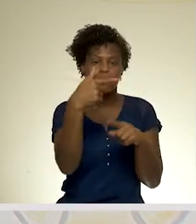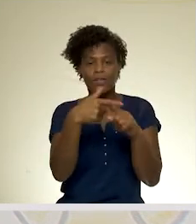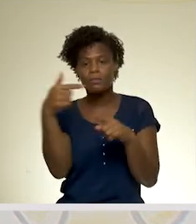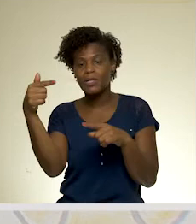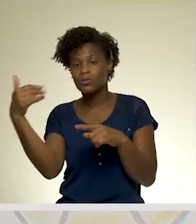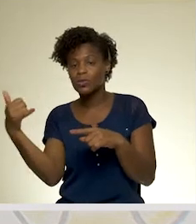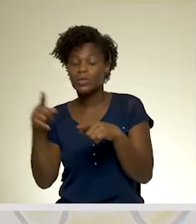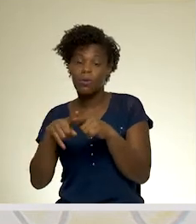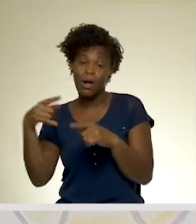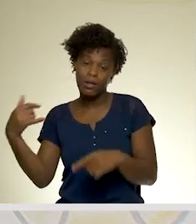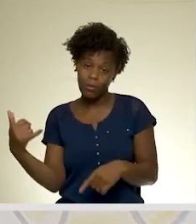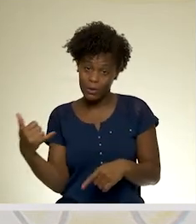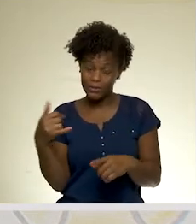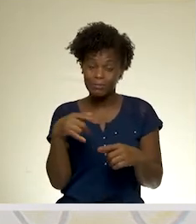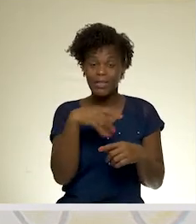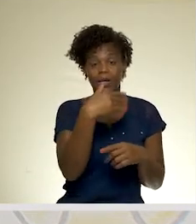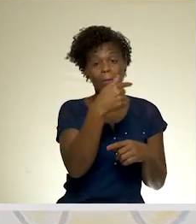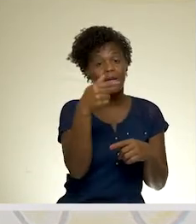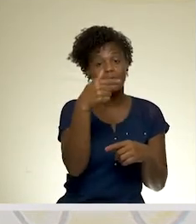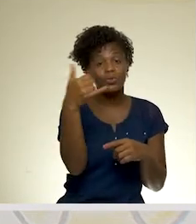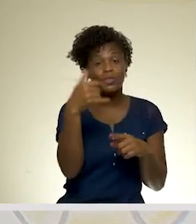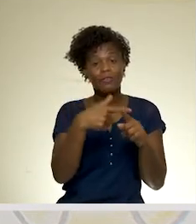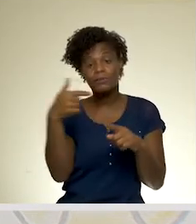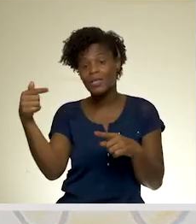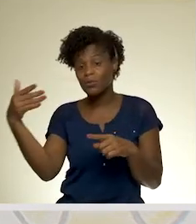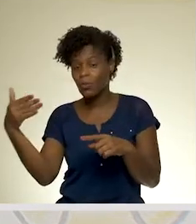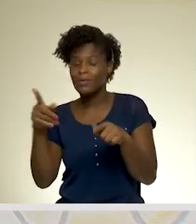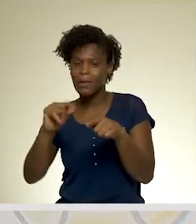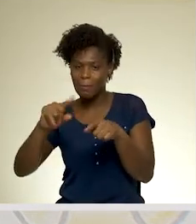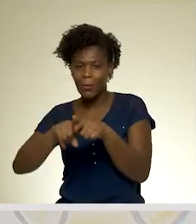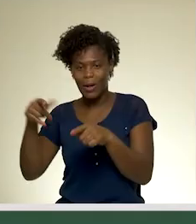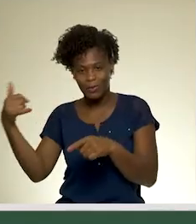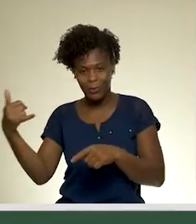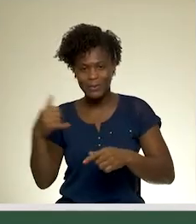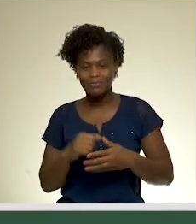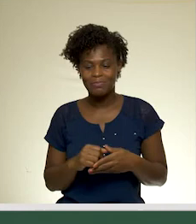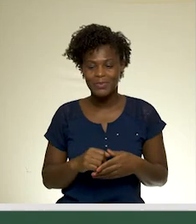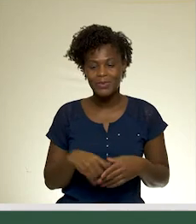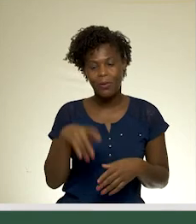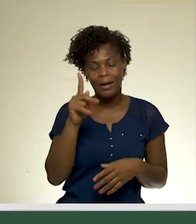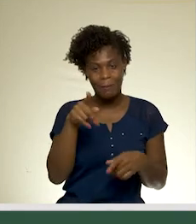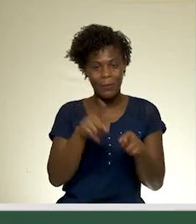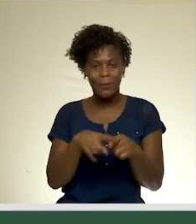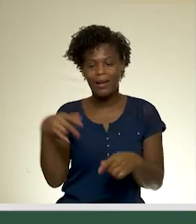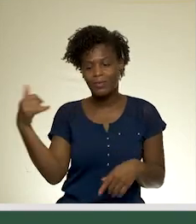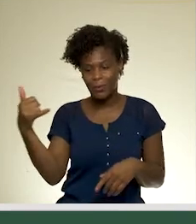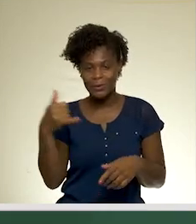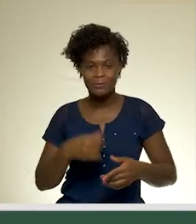vezes menos 2 dá 2 e menos 2 vezes menos 1 dá 2. Então, K é